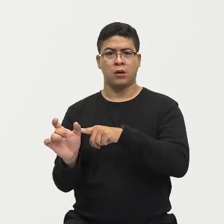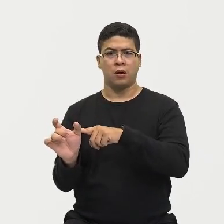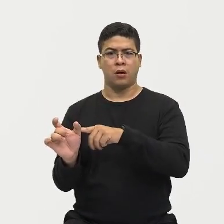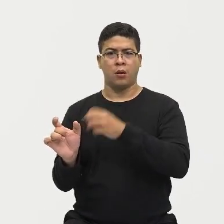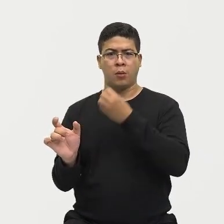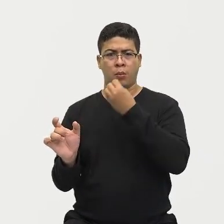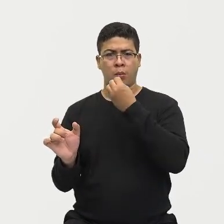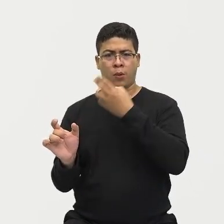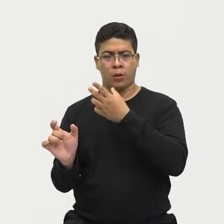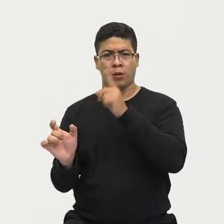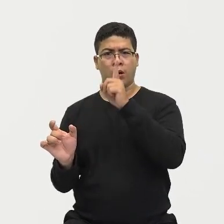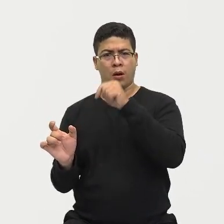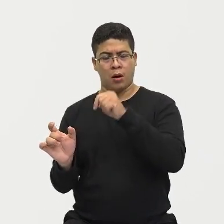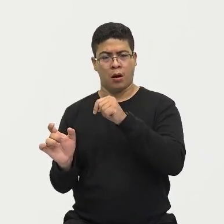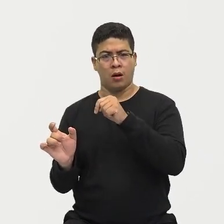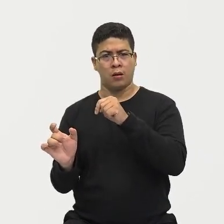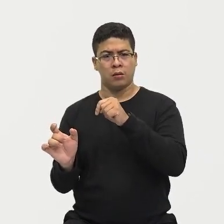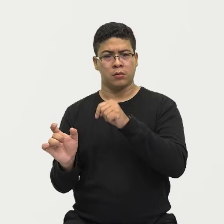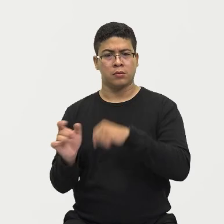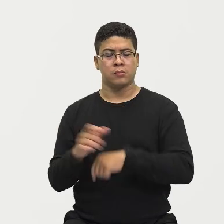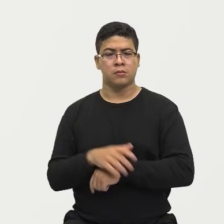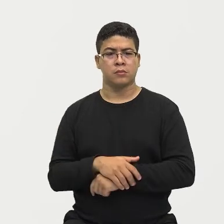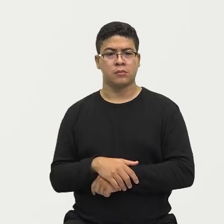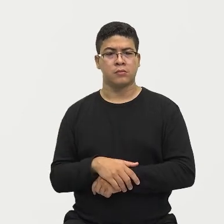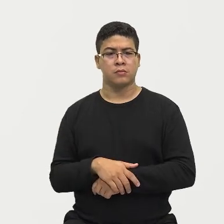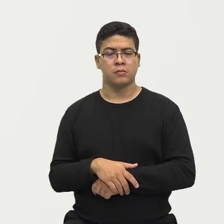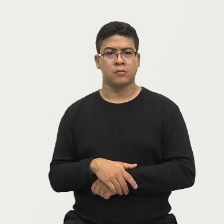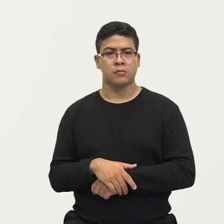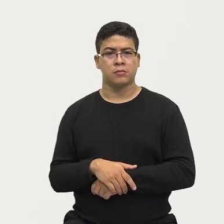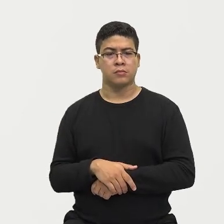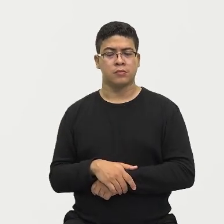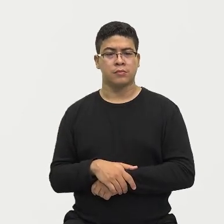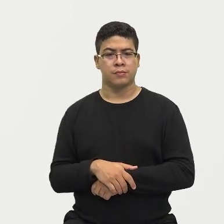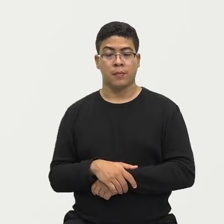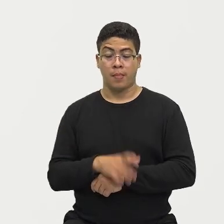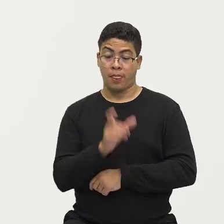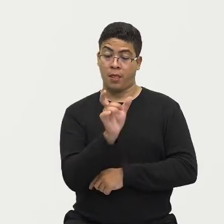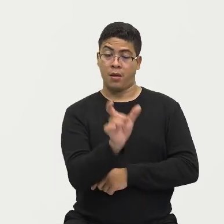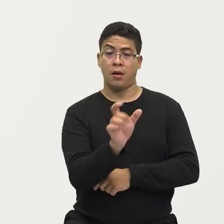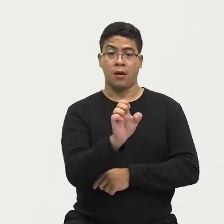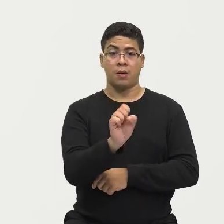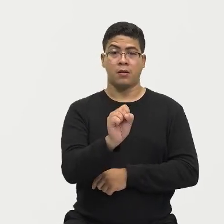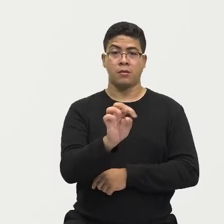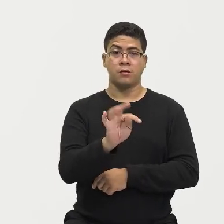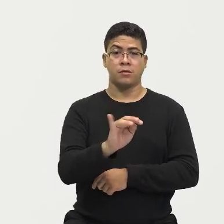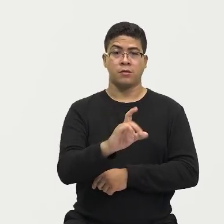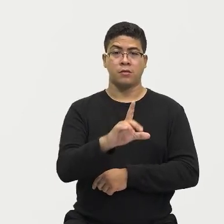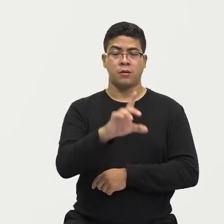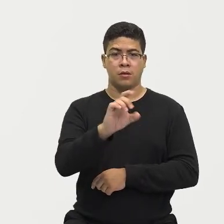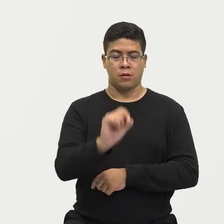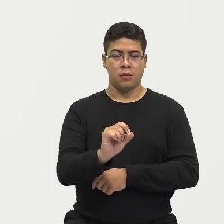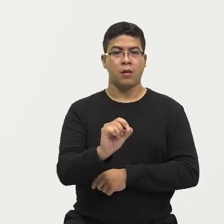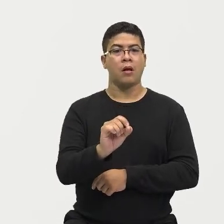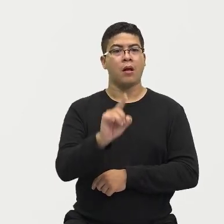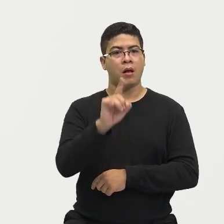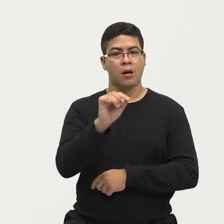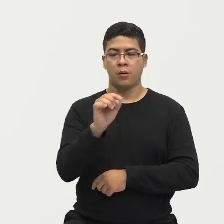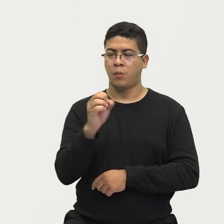estilo, olha só, estilosa, né? Tem o estilo, e a característica desse estilo é ser